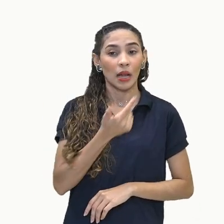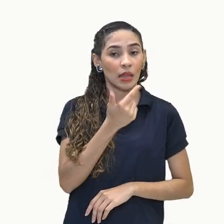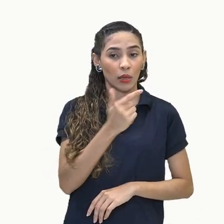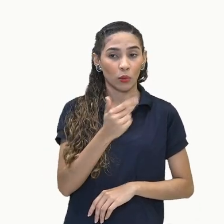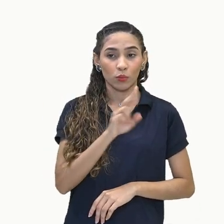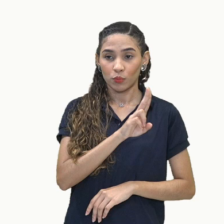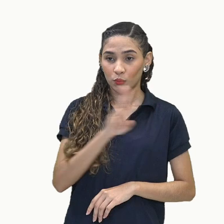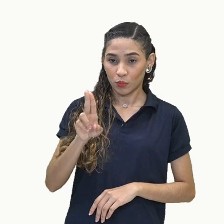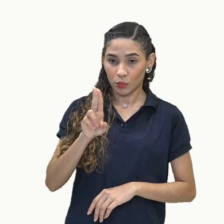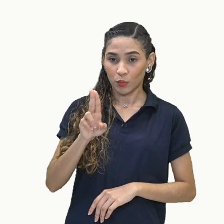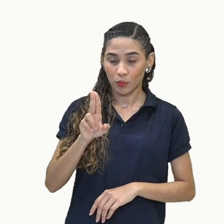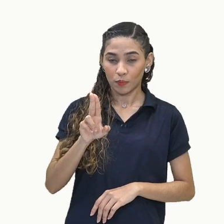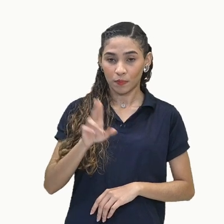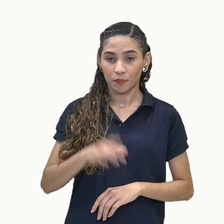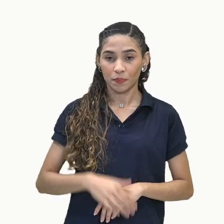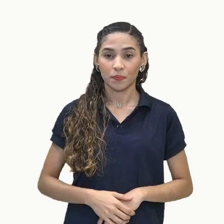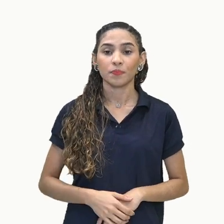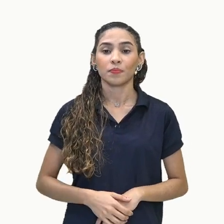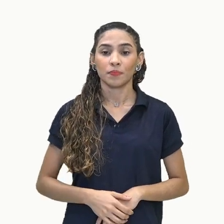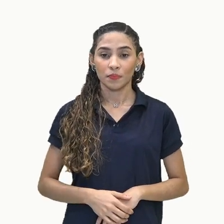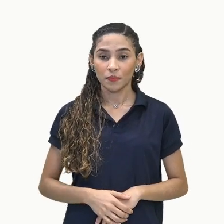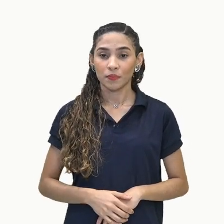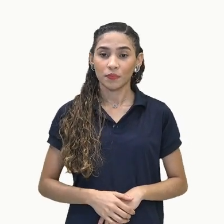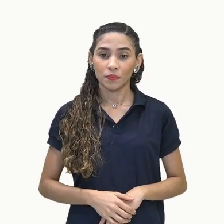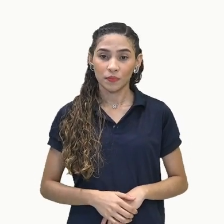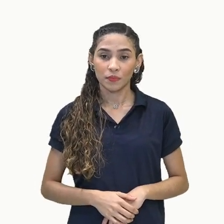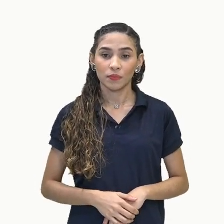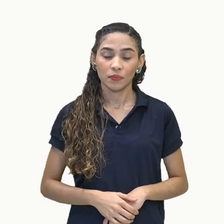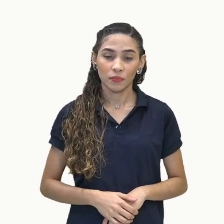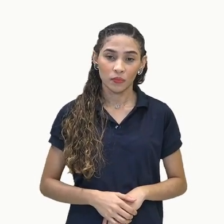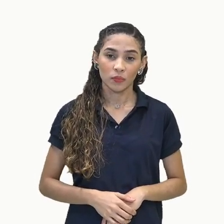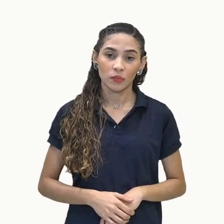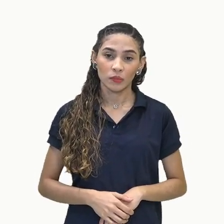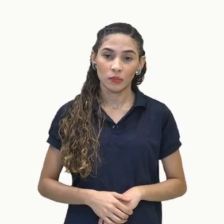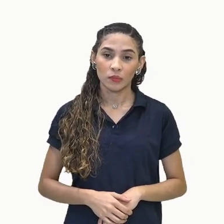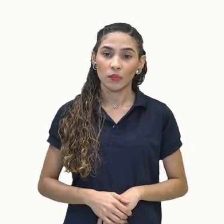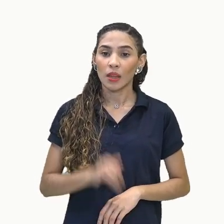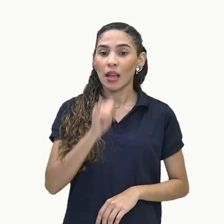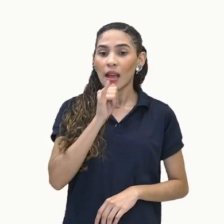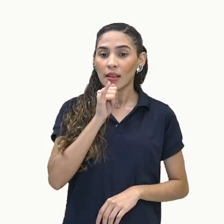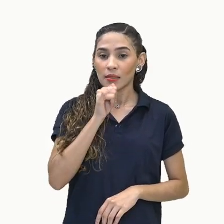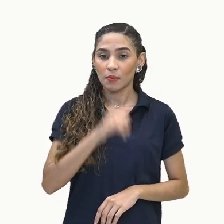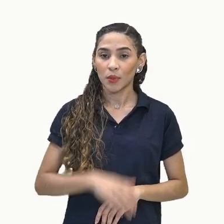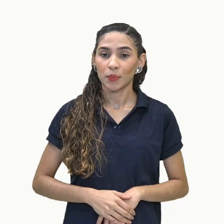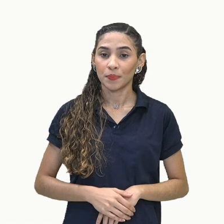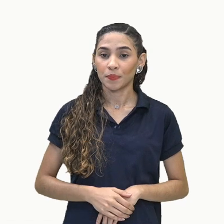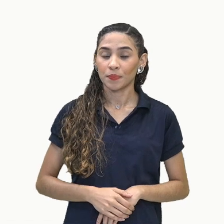possuem nomes especiais, tudo bem? Que é o caso